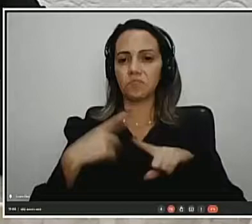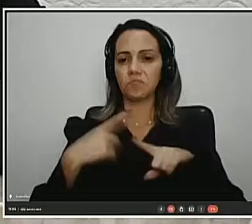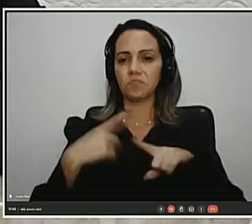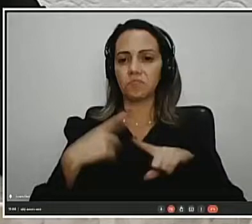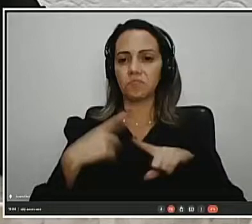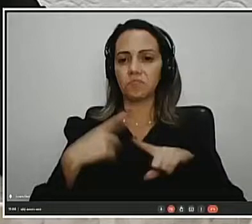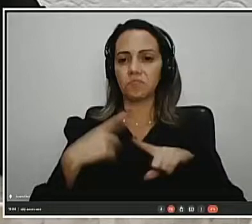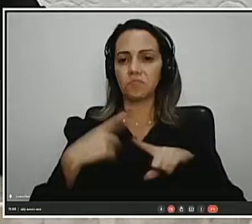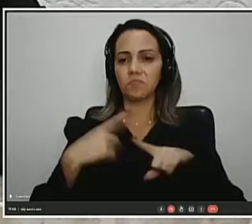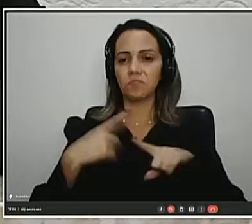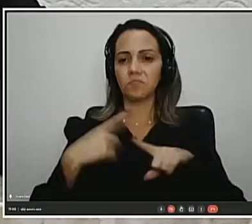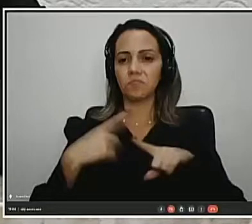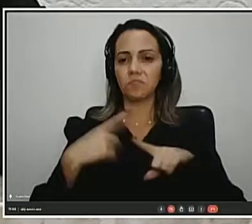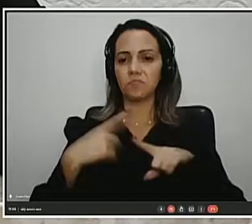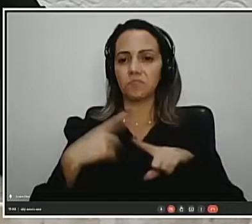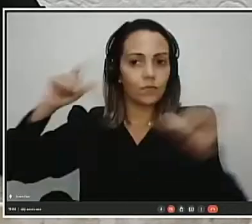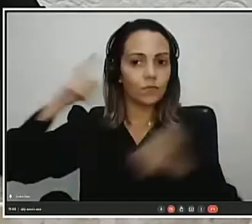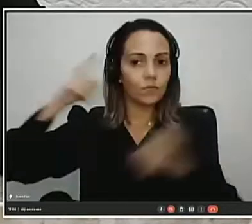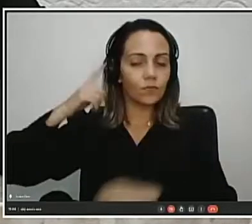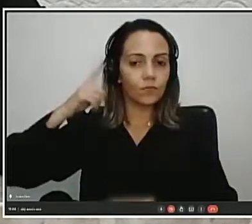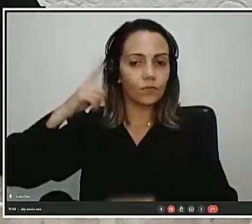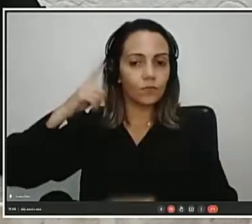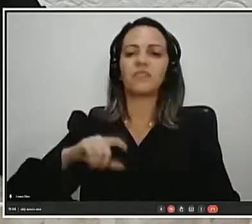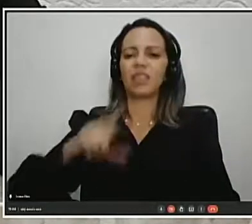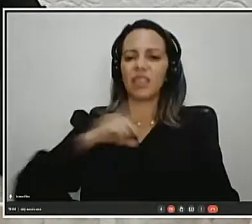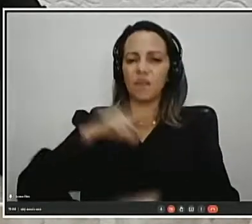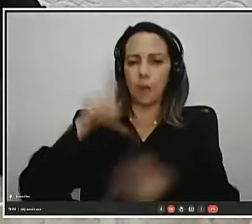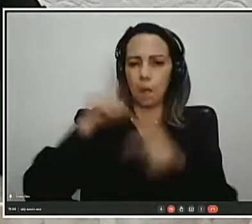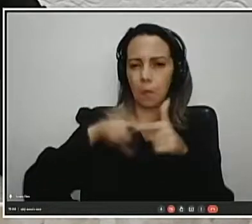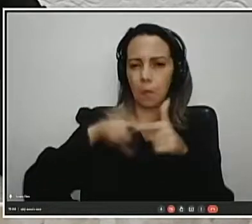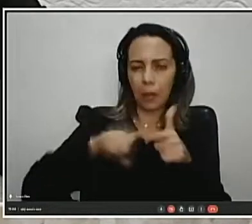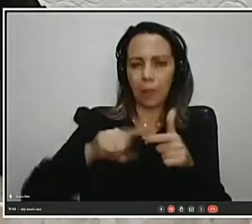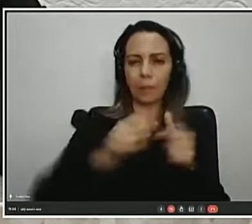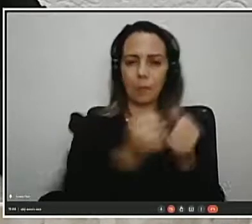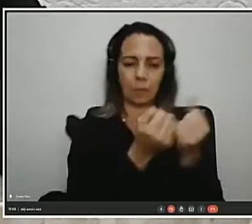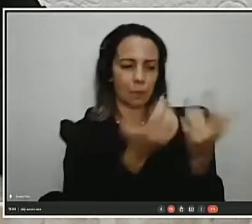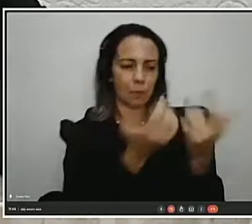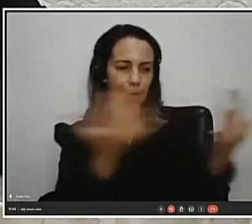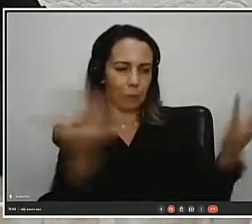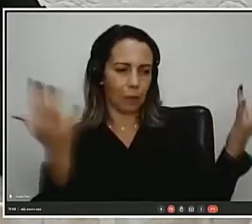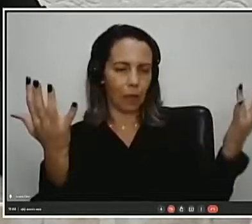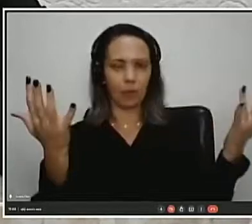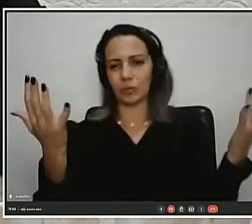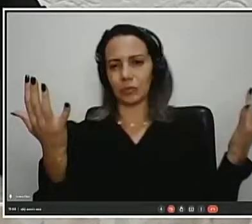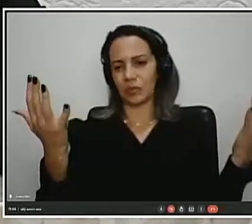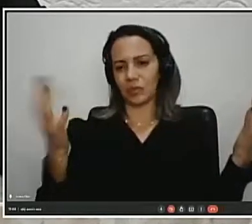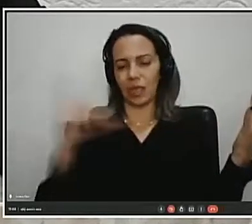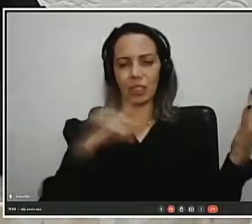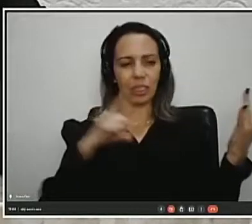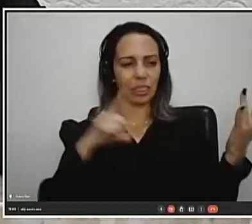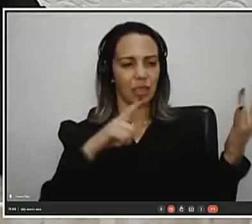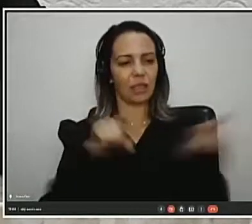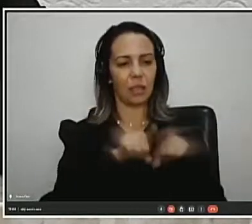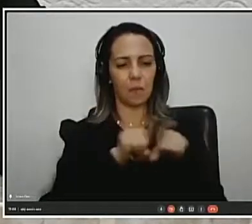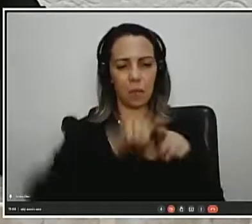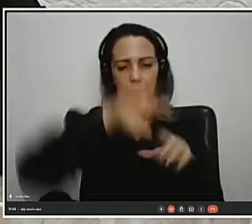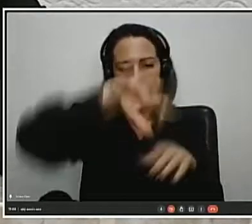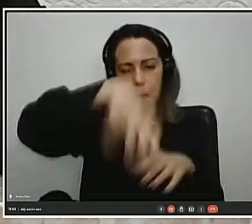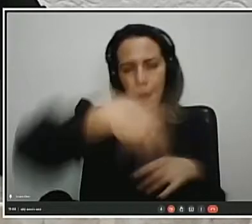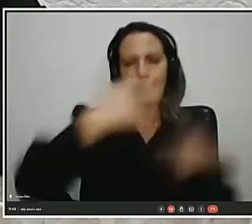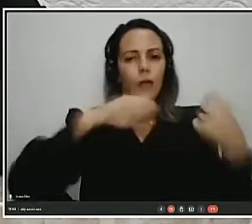encontrava acabou tomada pelo mato e erosões, tornando-a imprópria para o esporte. A